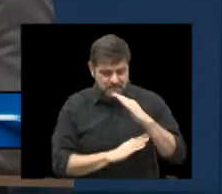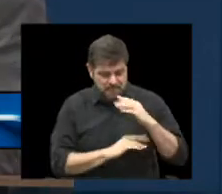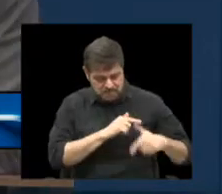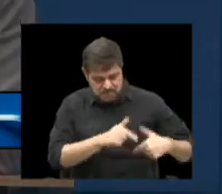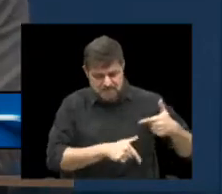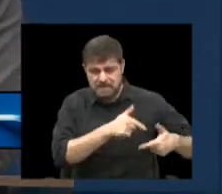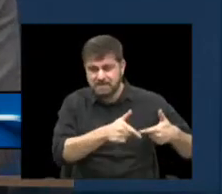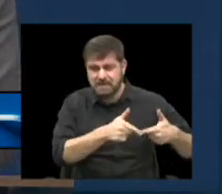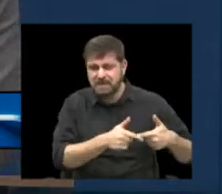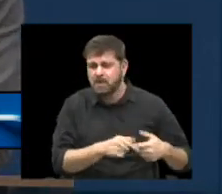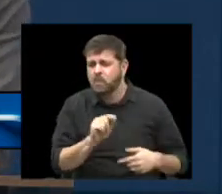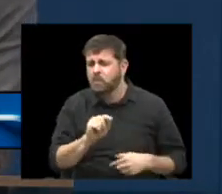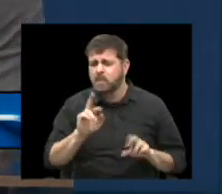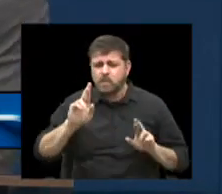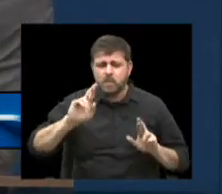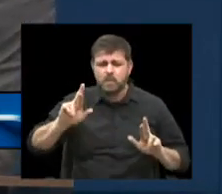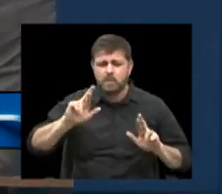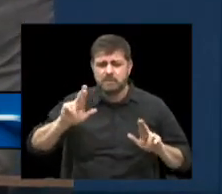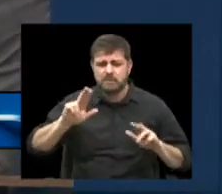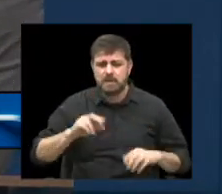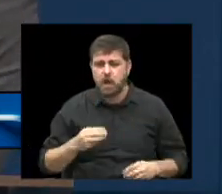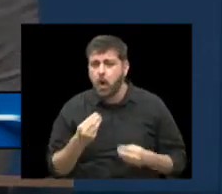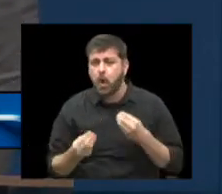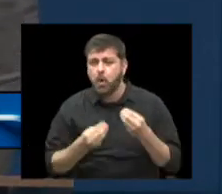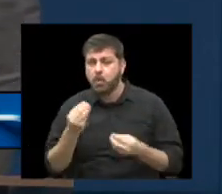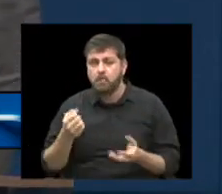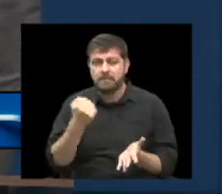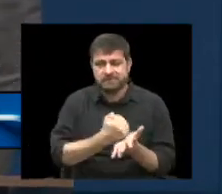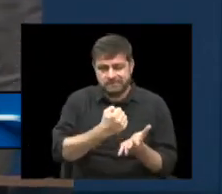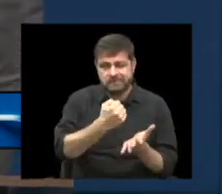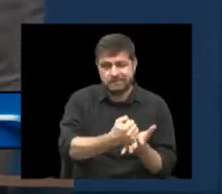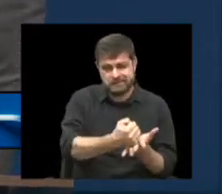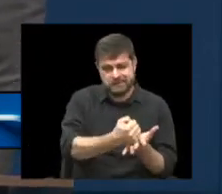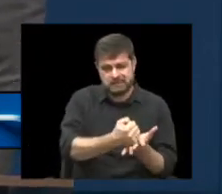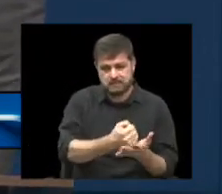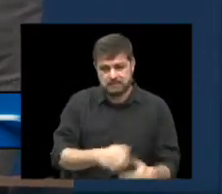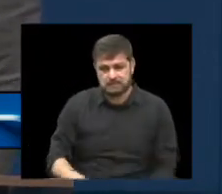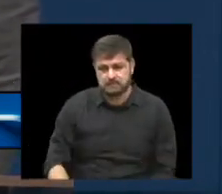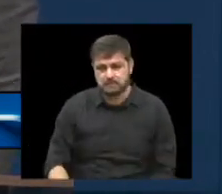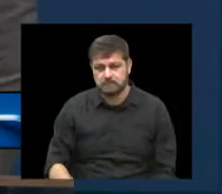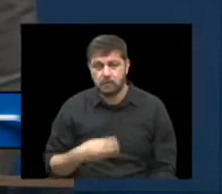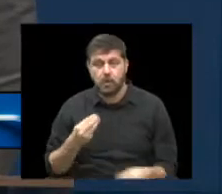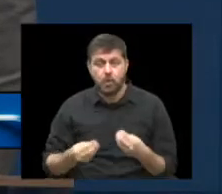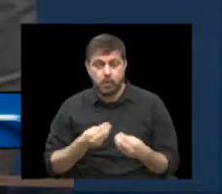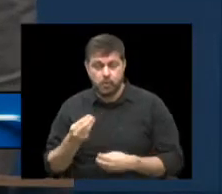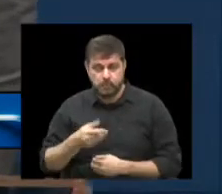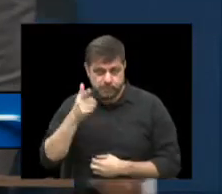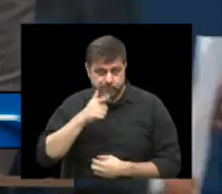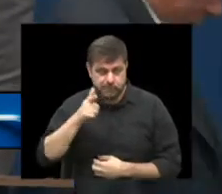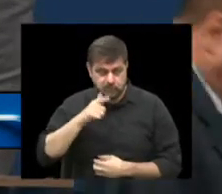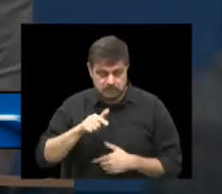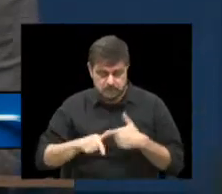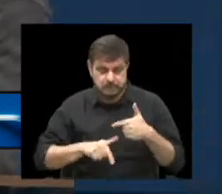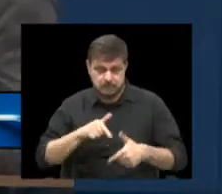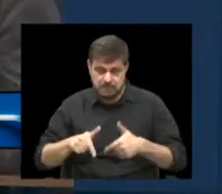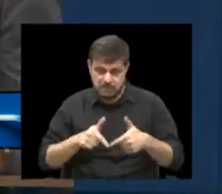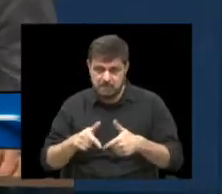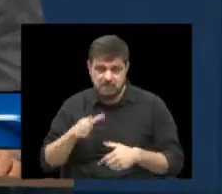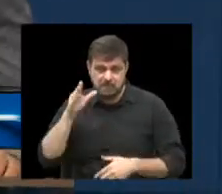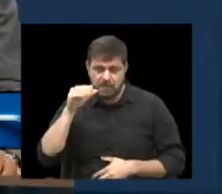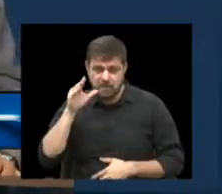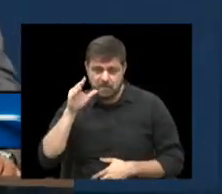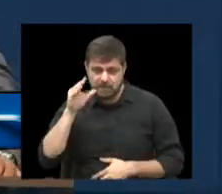uma única diferença, é a forma que eles chegam, vereador Campos Filho, até o poder público. O funcionário